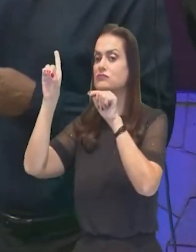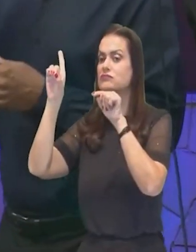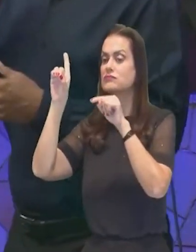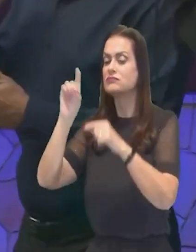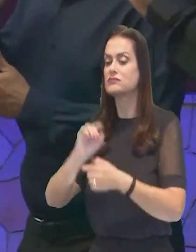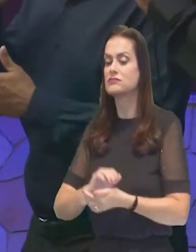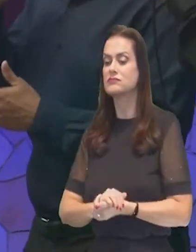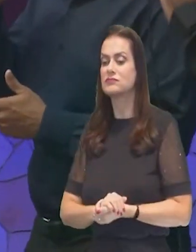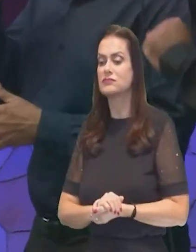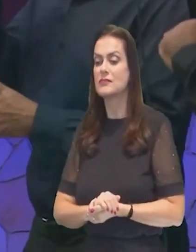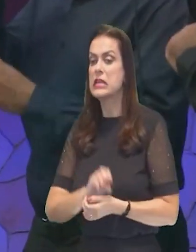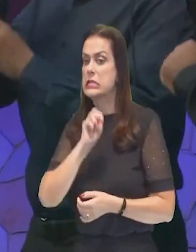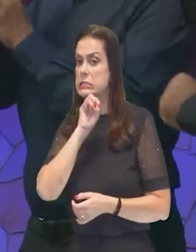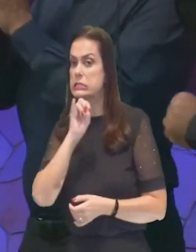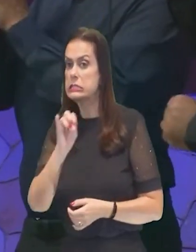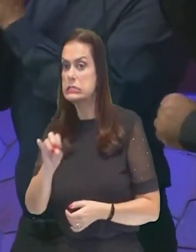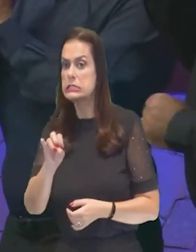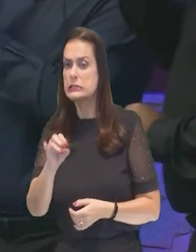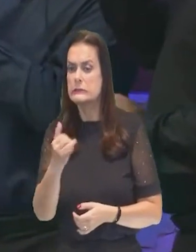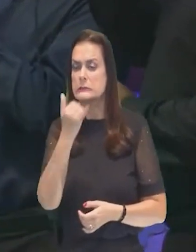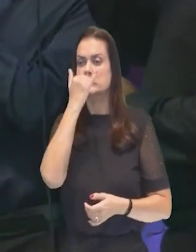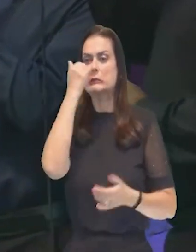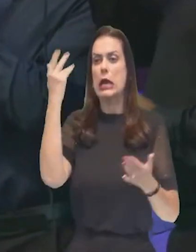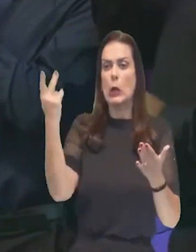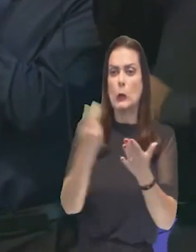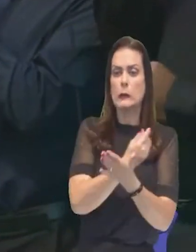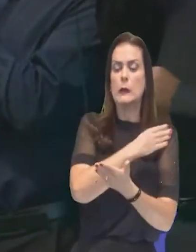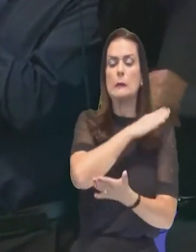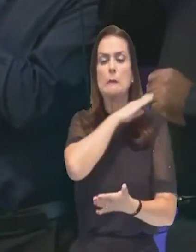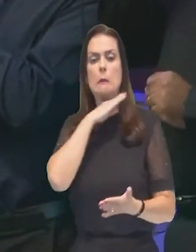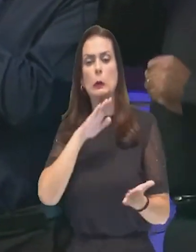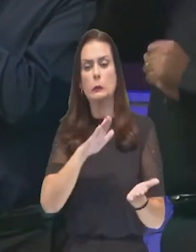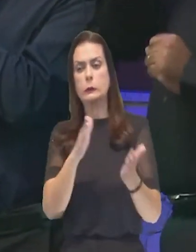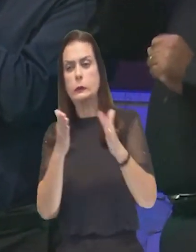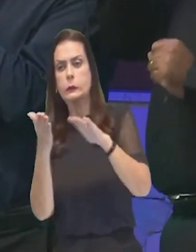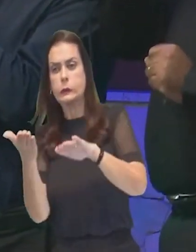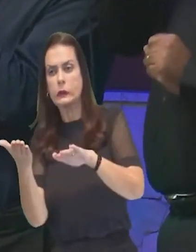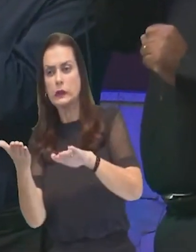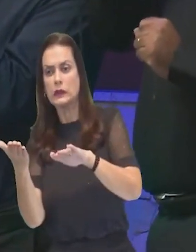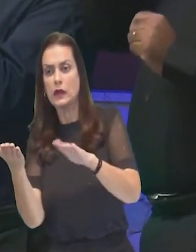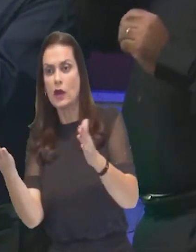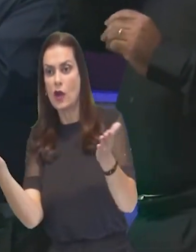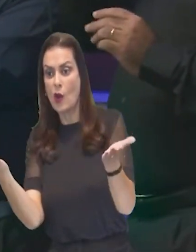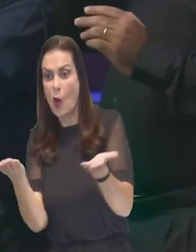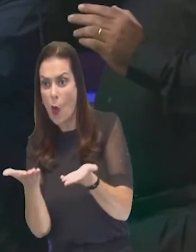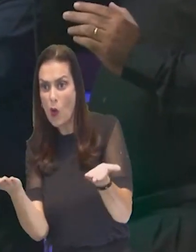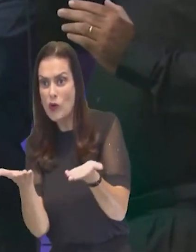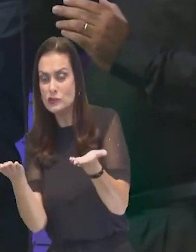Deus? Se a morte vier hoje te